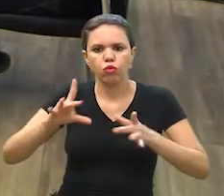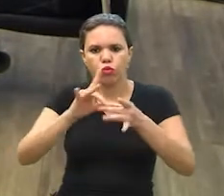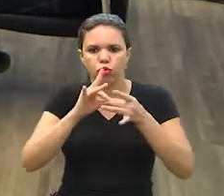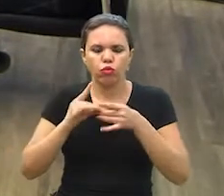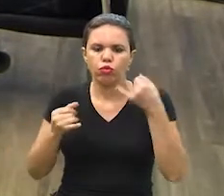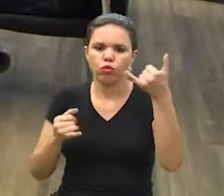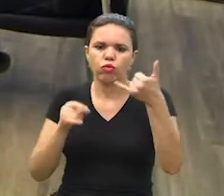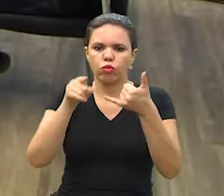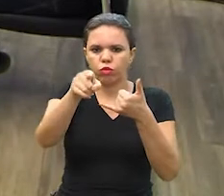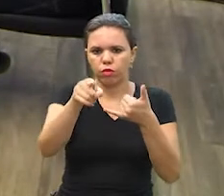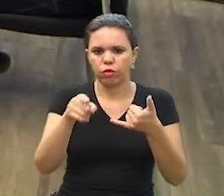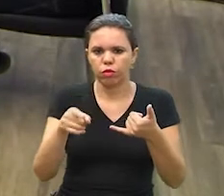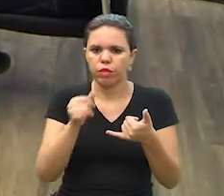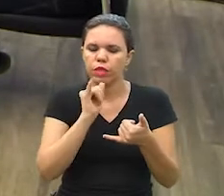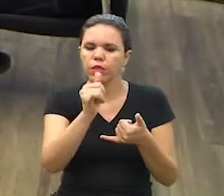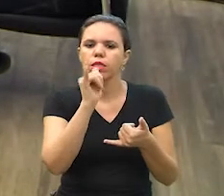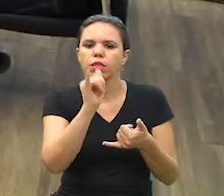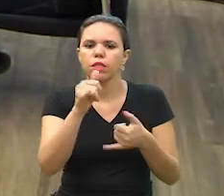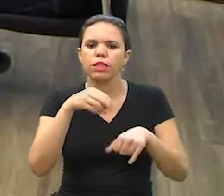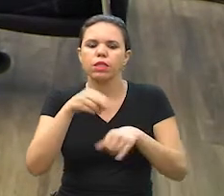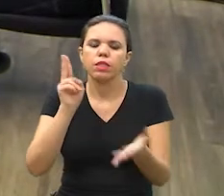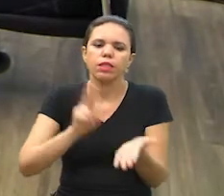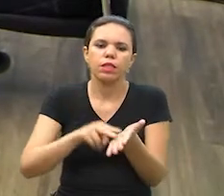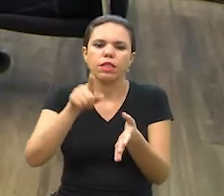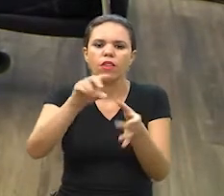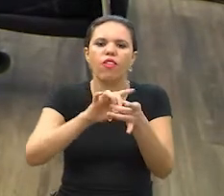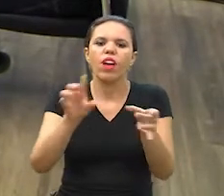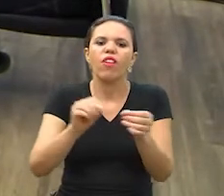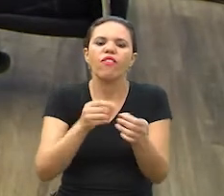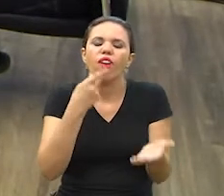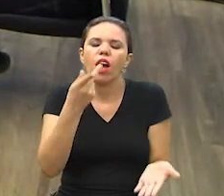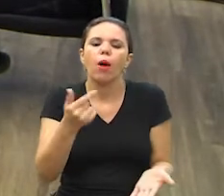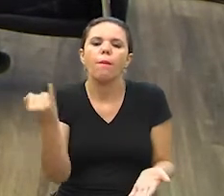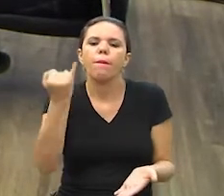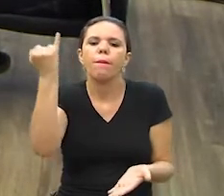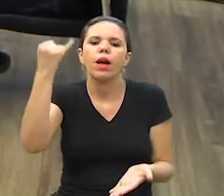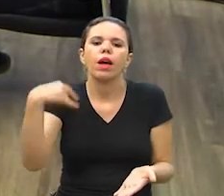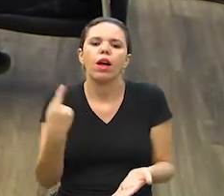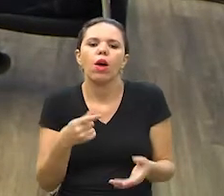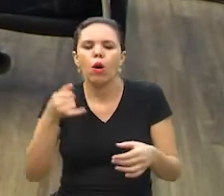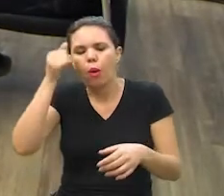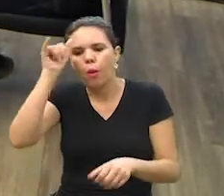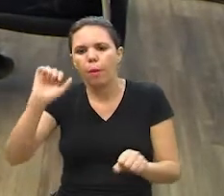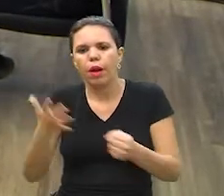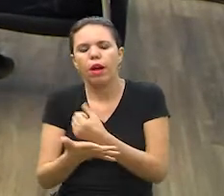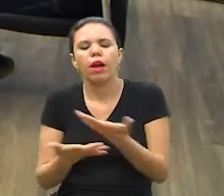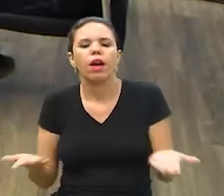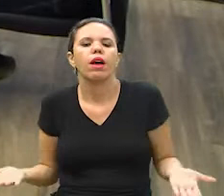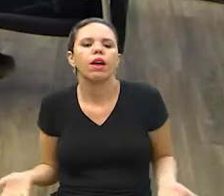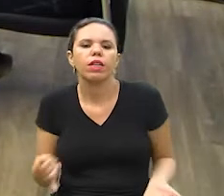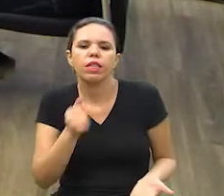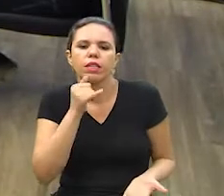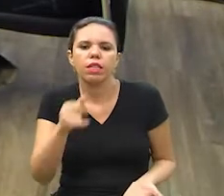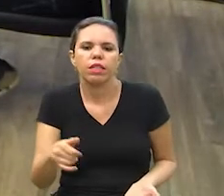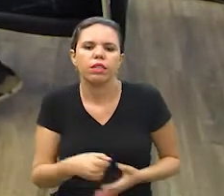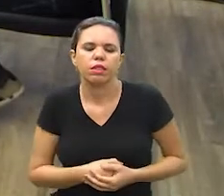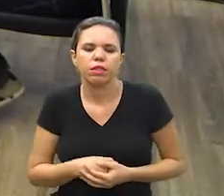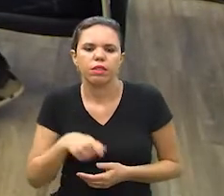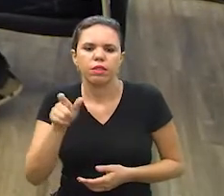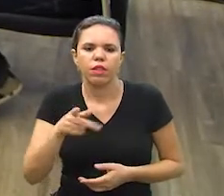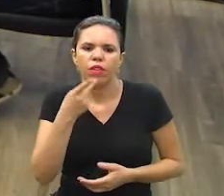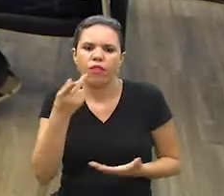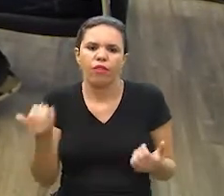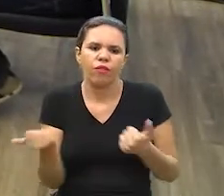ligue para a senhora, te dê uma carta branca para você falar, o mais importante para combater essa pandemia. O que a